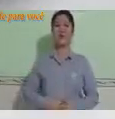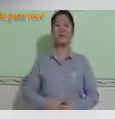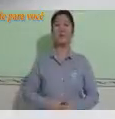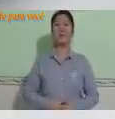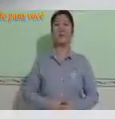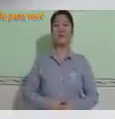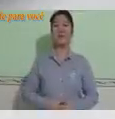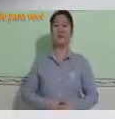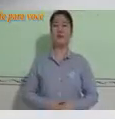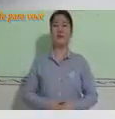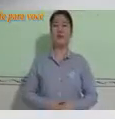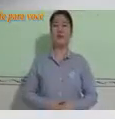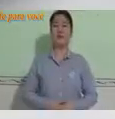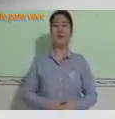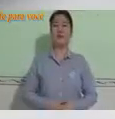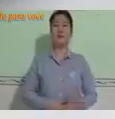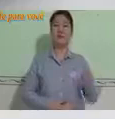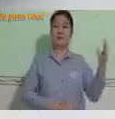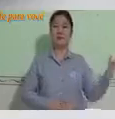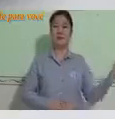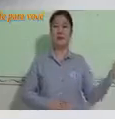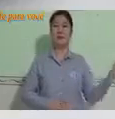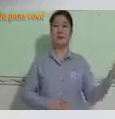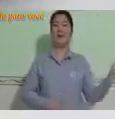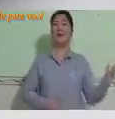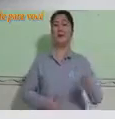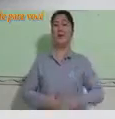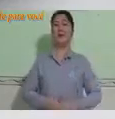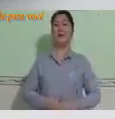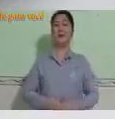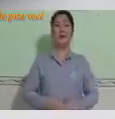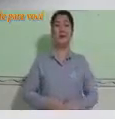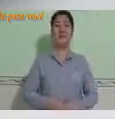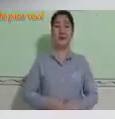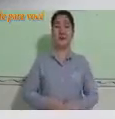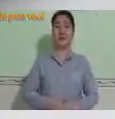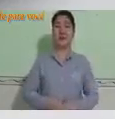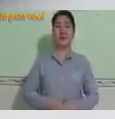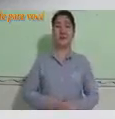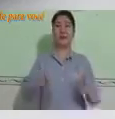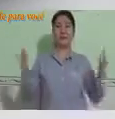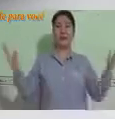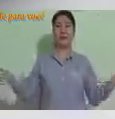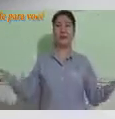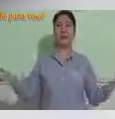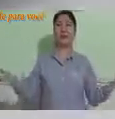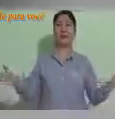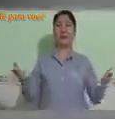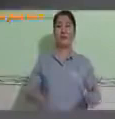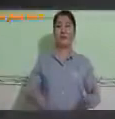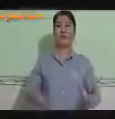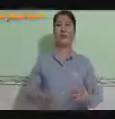CPCOMHALTERES, sentado em uma bola ou cadeiras em braços, vírgula, segurar um halter em cada mão, vírgula, com os dedos virados para a frente,